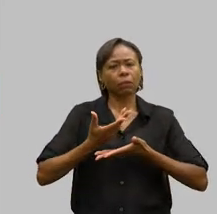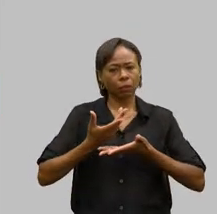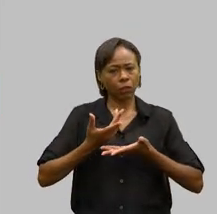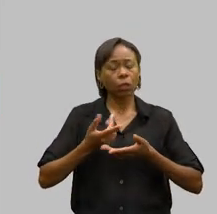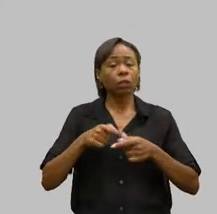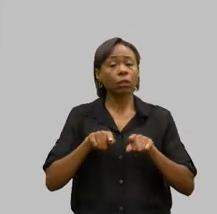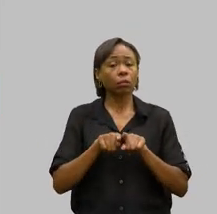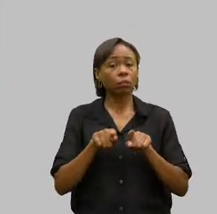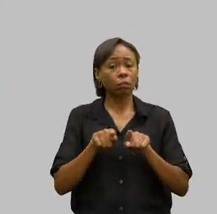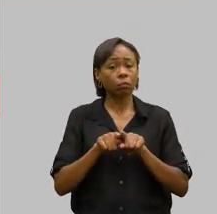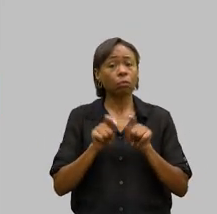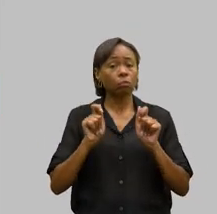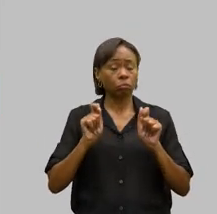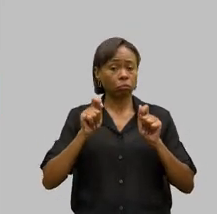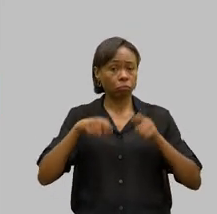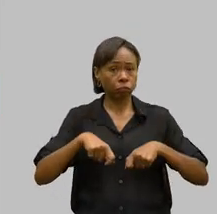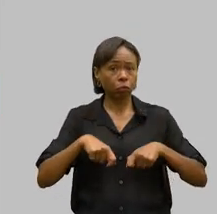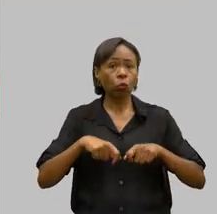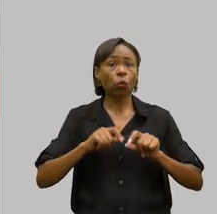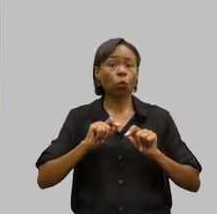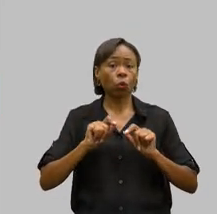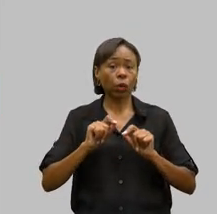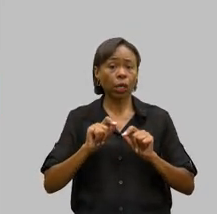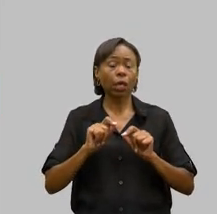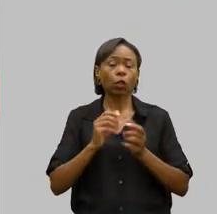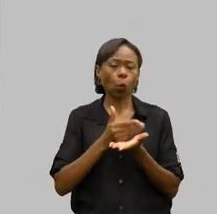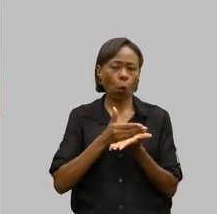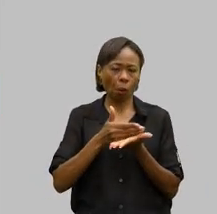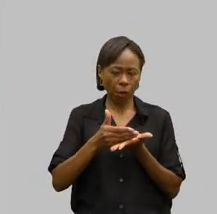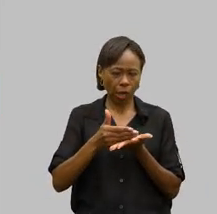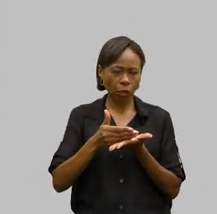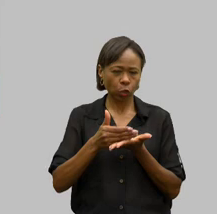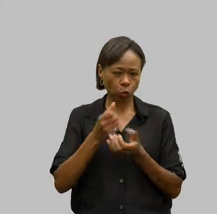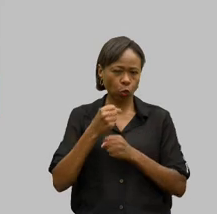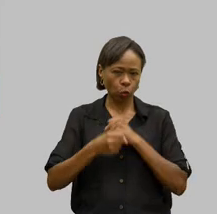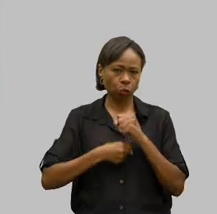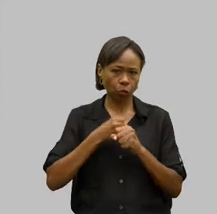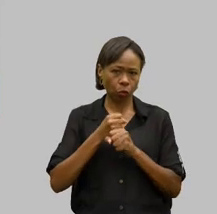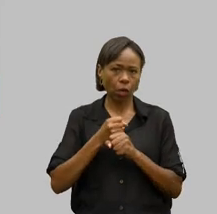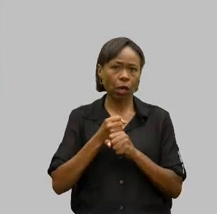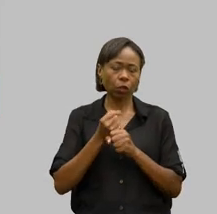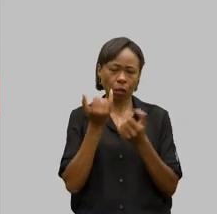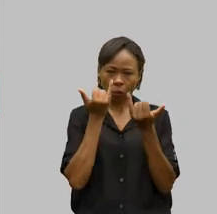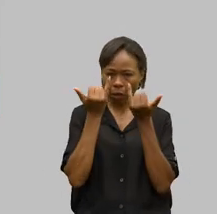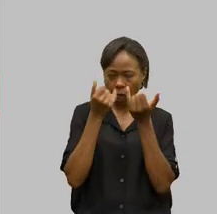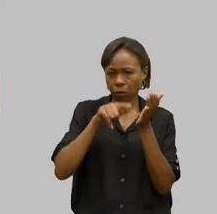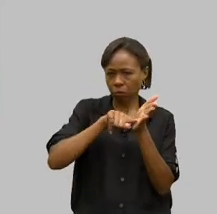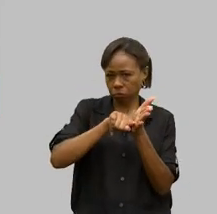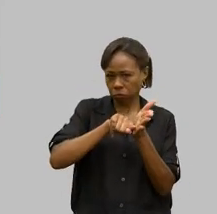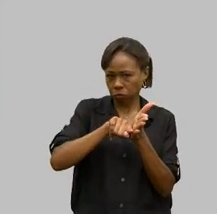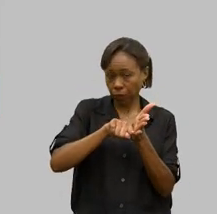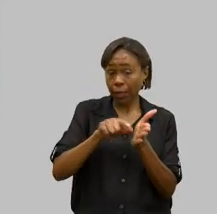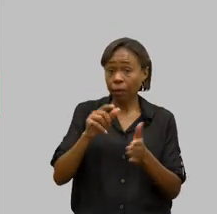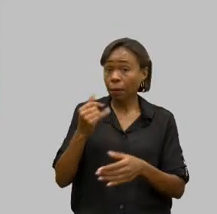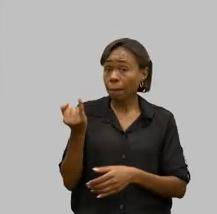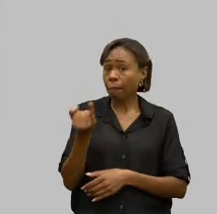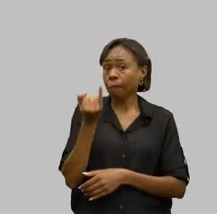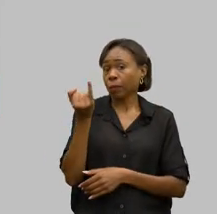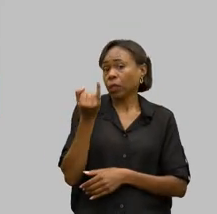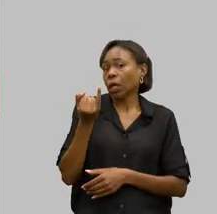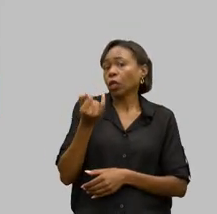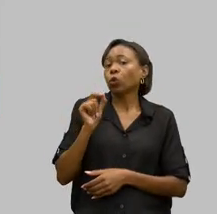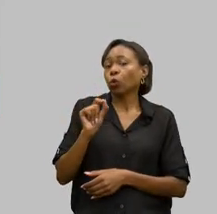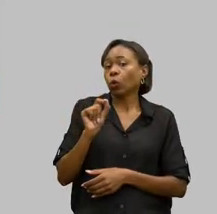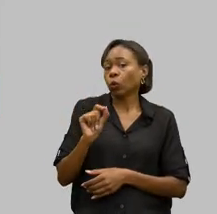nós podemos também aplicar no início do ano, e já estamos com os dados para análise, algo que foi muito importante, que é um processo de